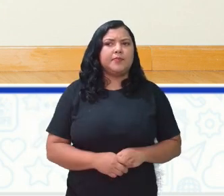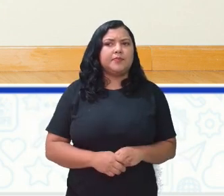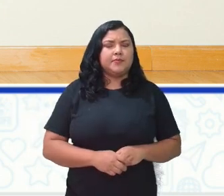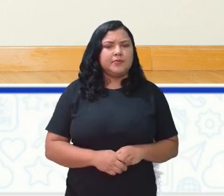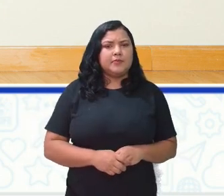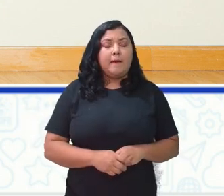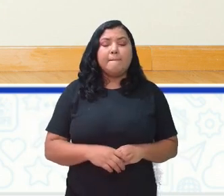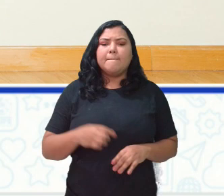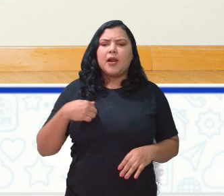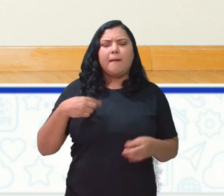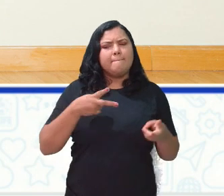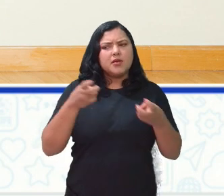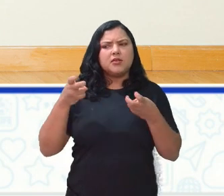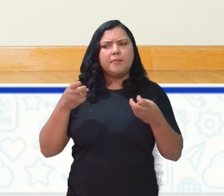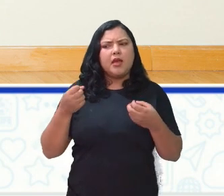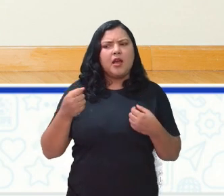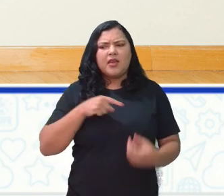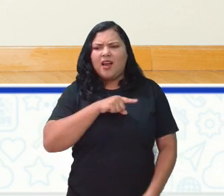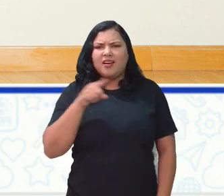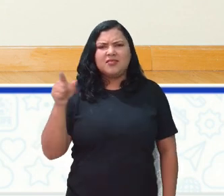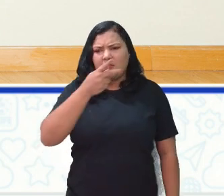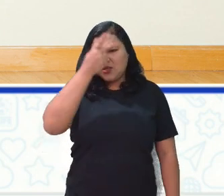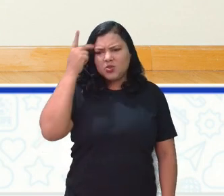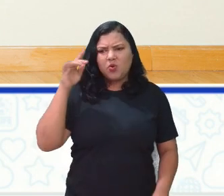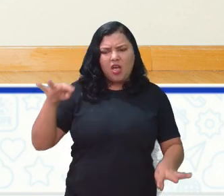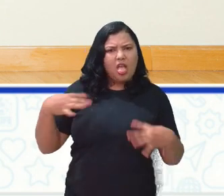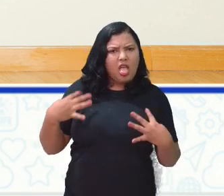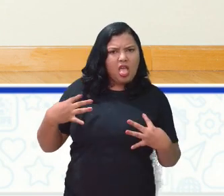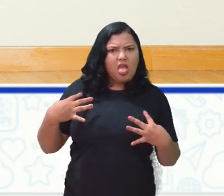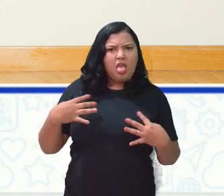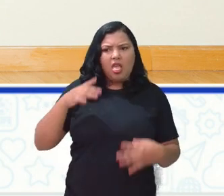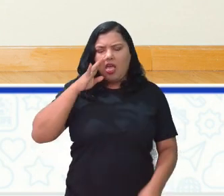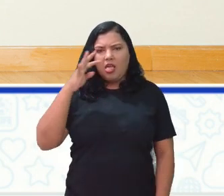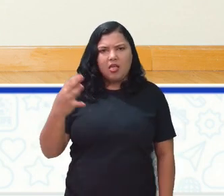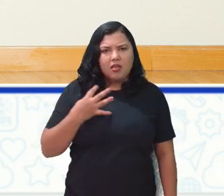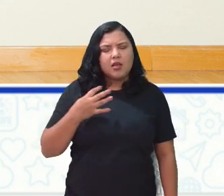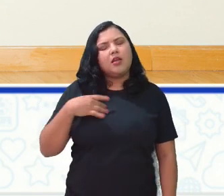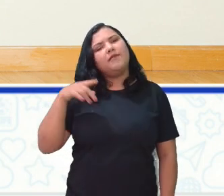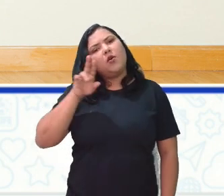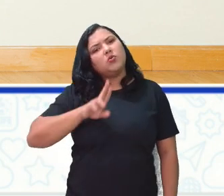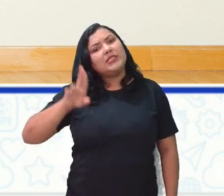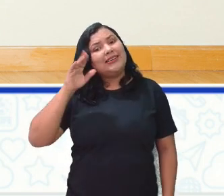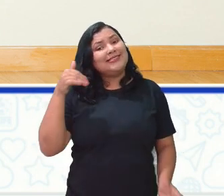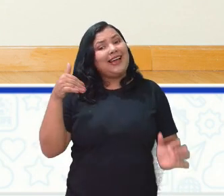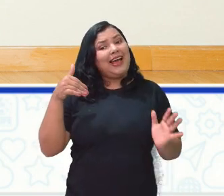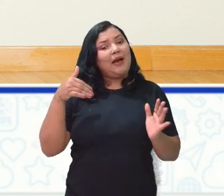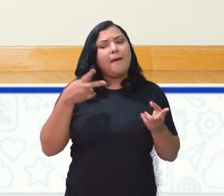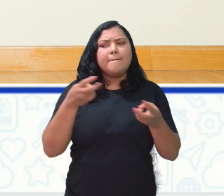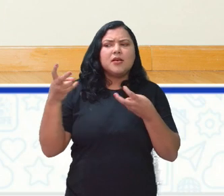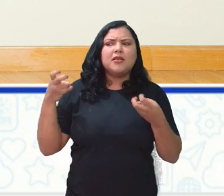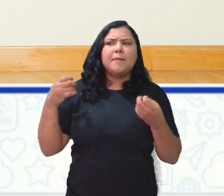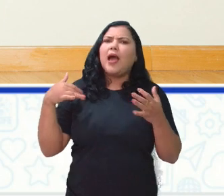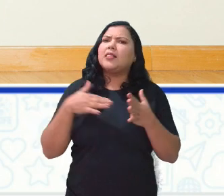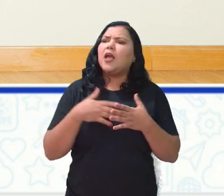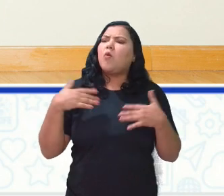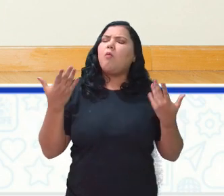resistindo à opinião dos outros. E aí ele vai usar para ver até quando as pessoas vão